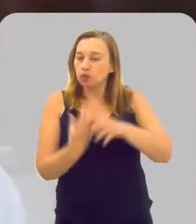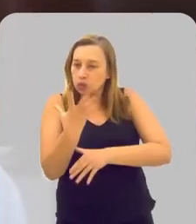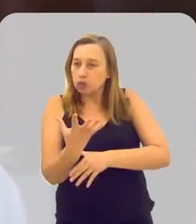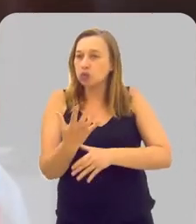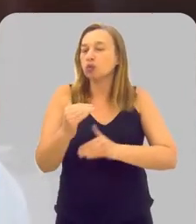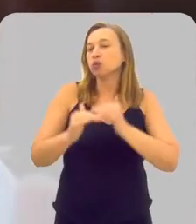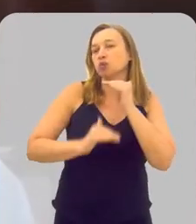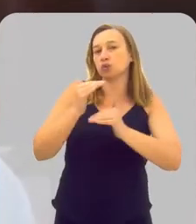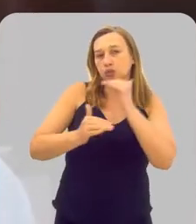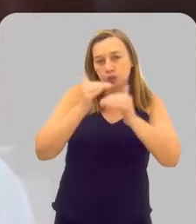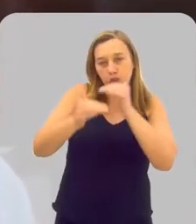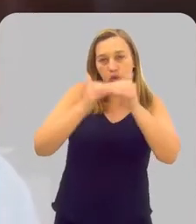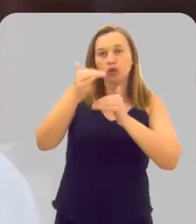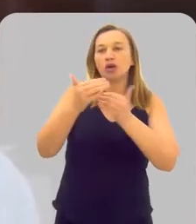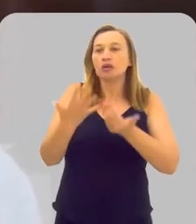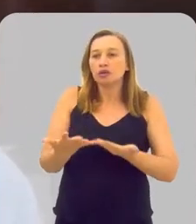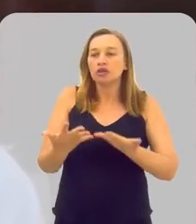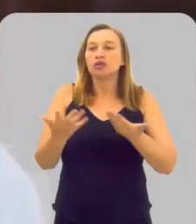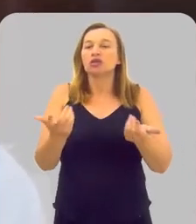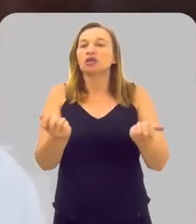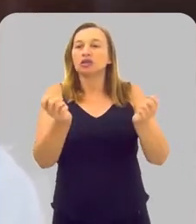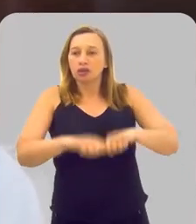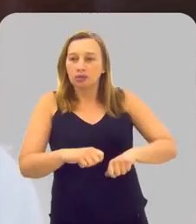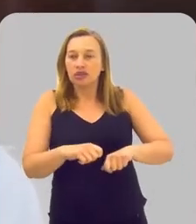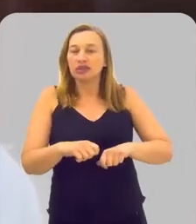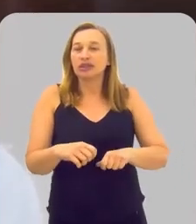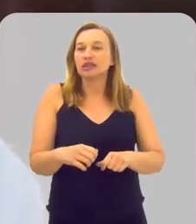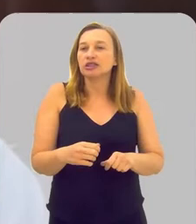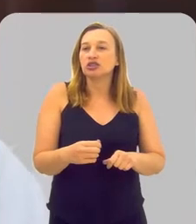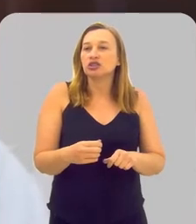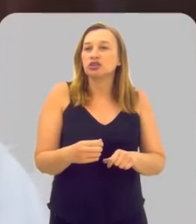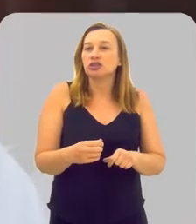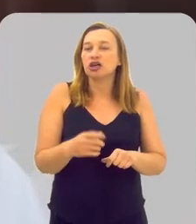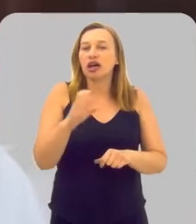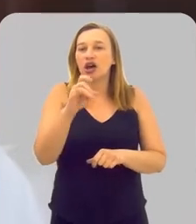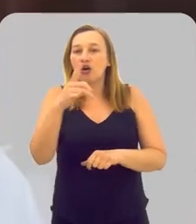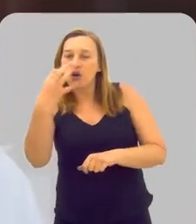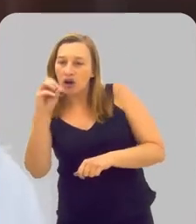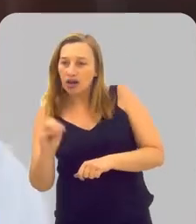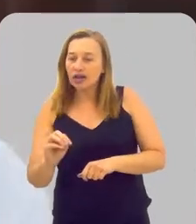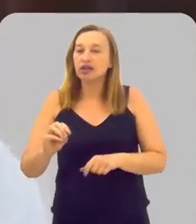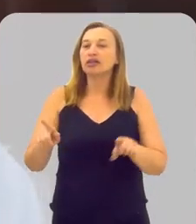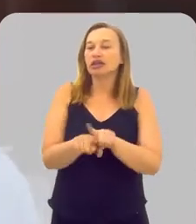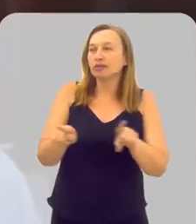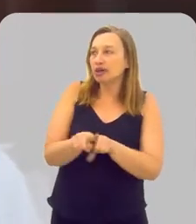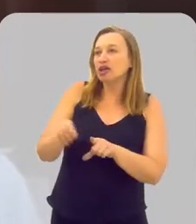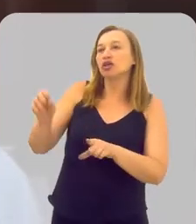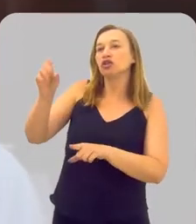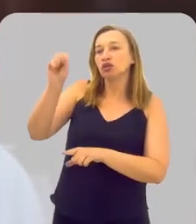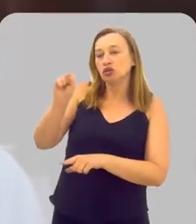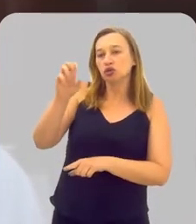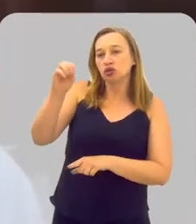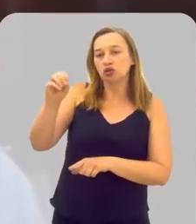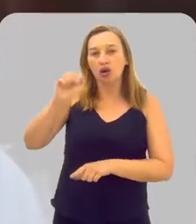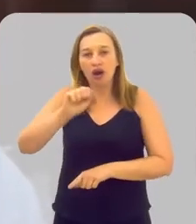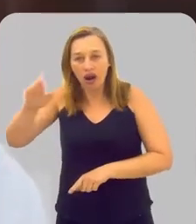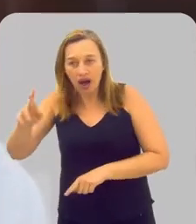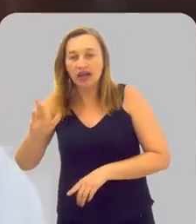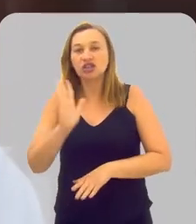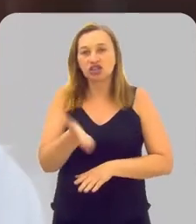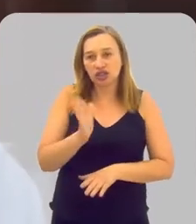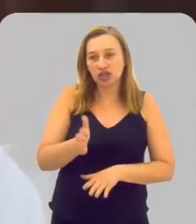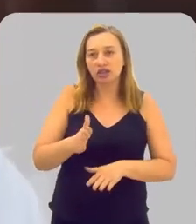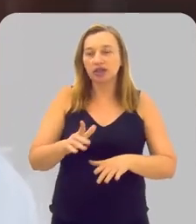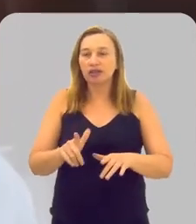para o desenvolvimento, né, dessa capacidade de geração eólica e geração solar, que já está